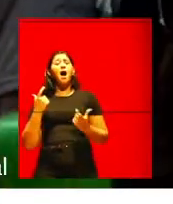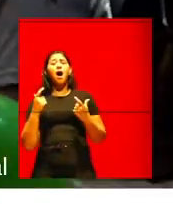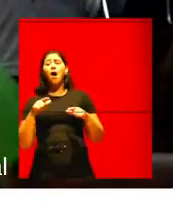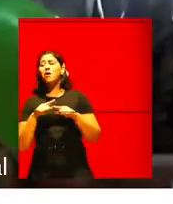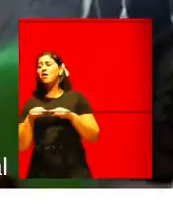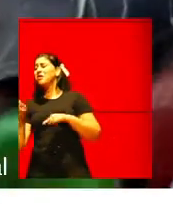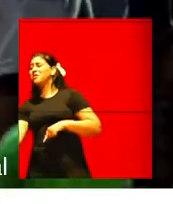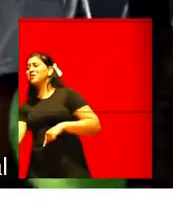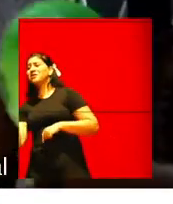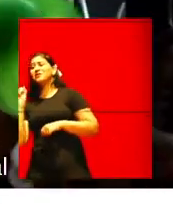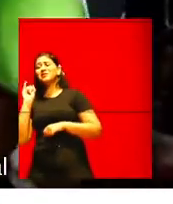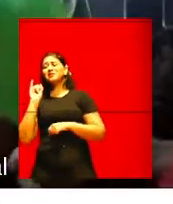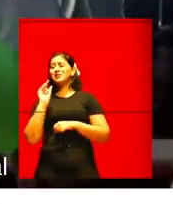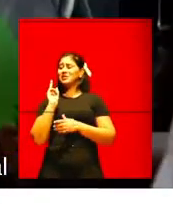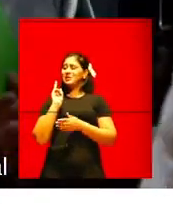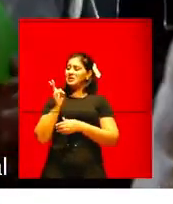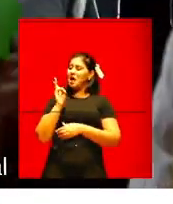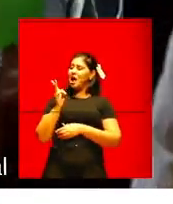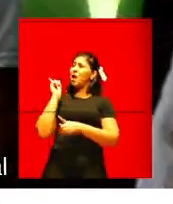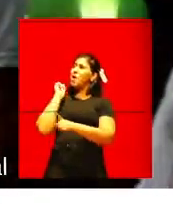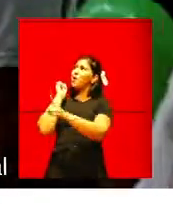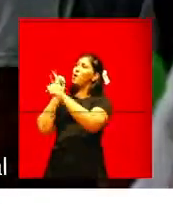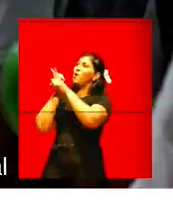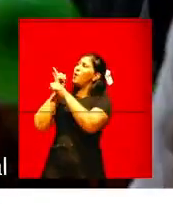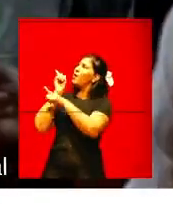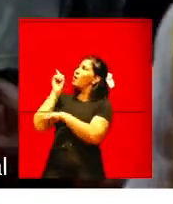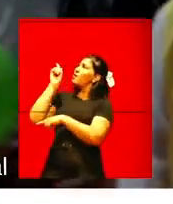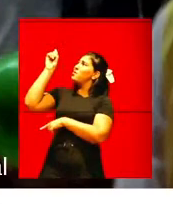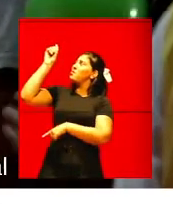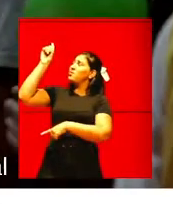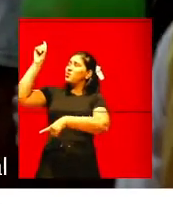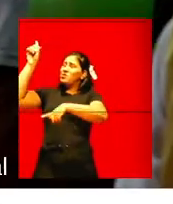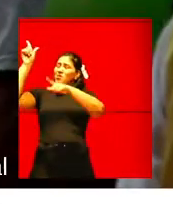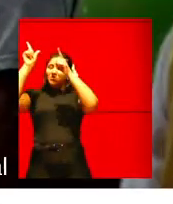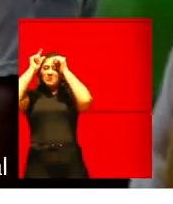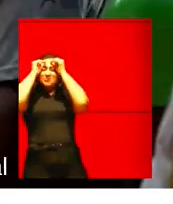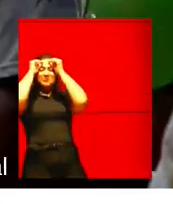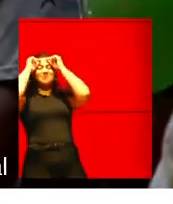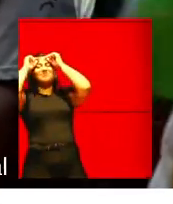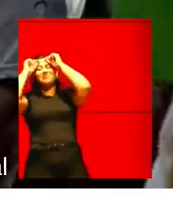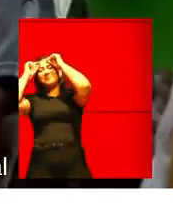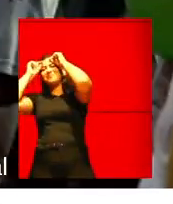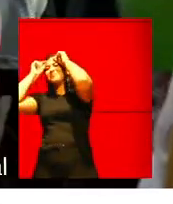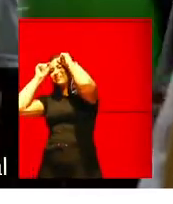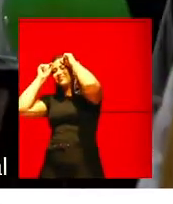Eu sei que vocês fazem melhor. Vai vir de novo. Tudo de novo.